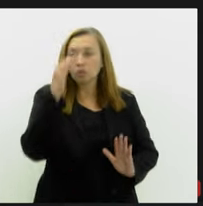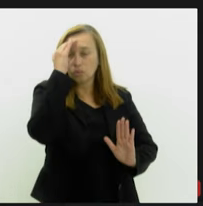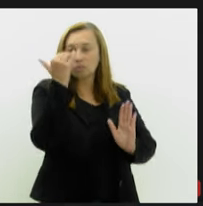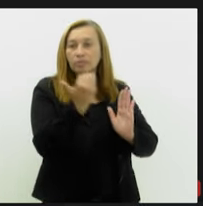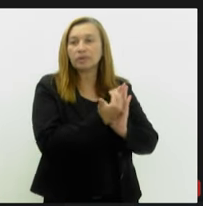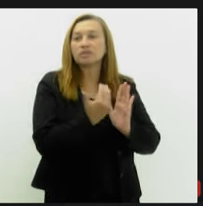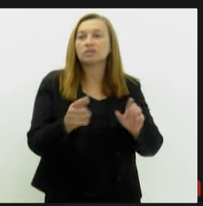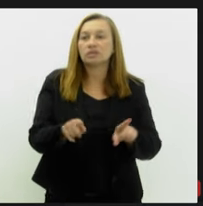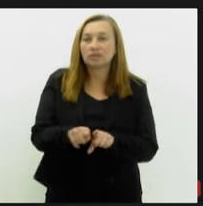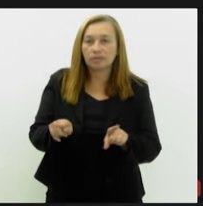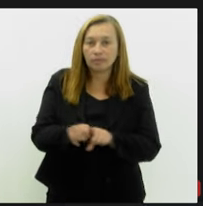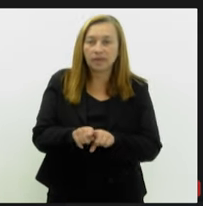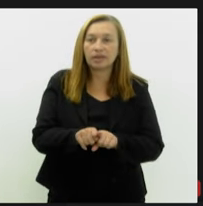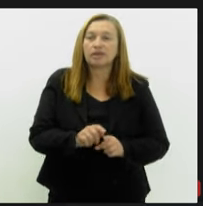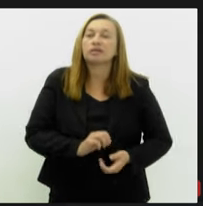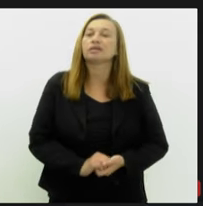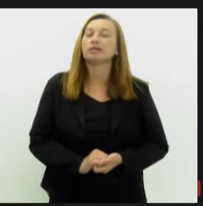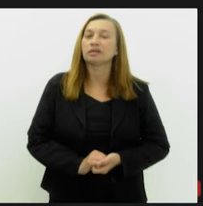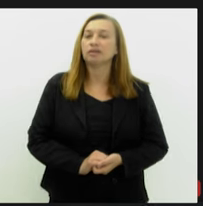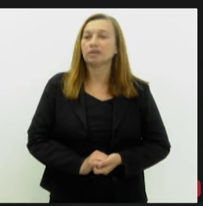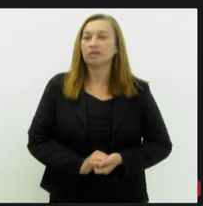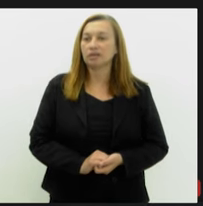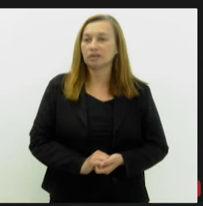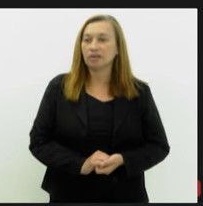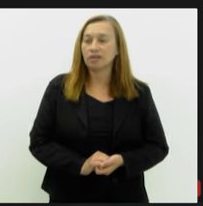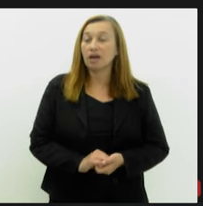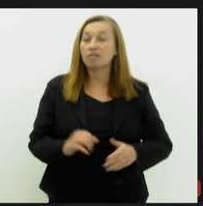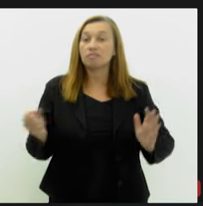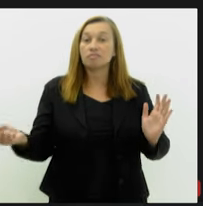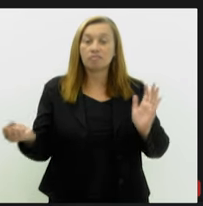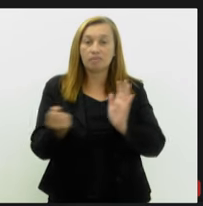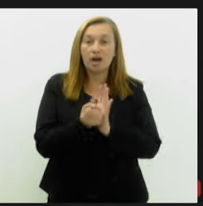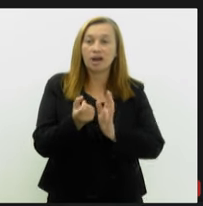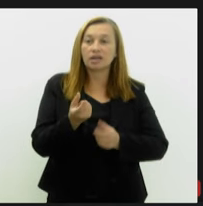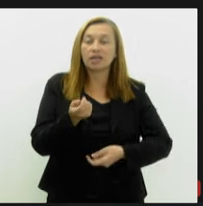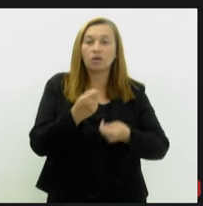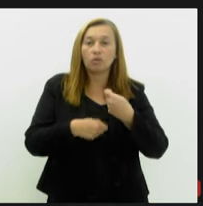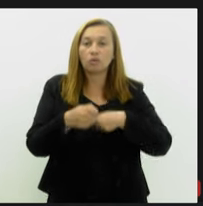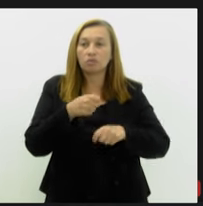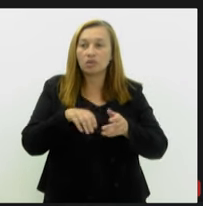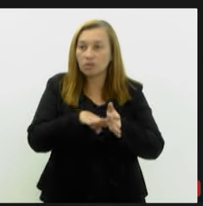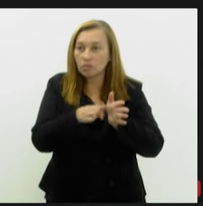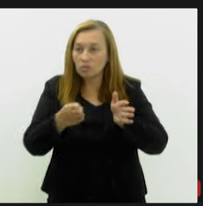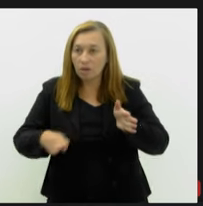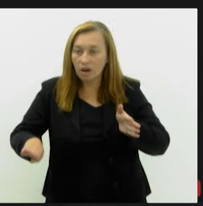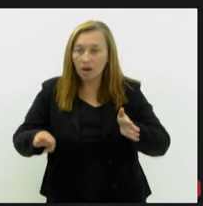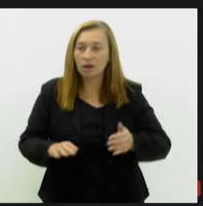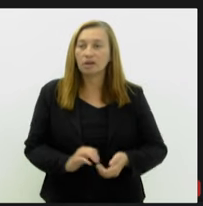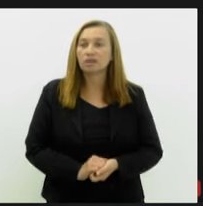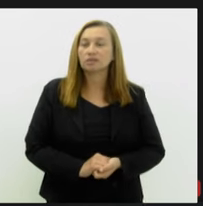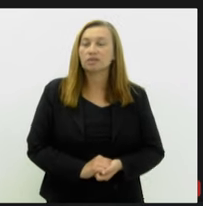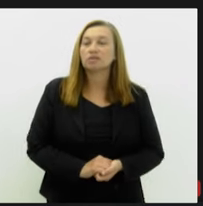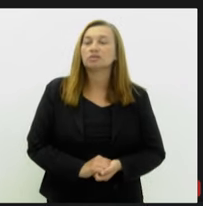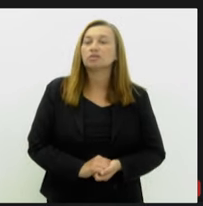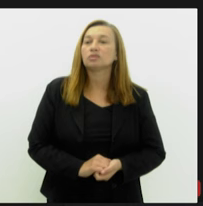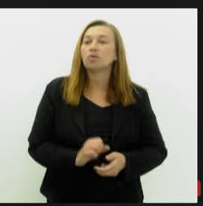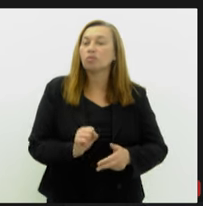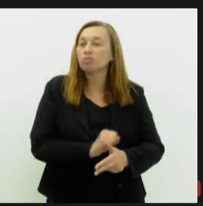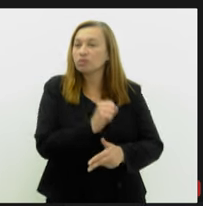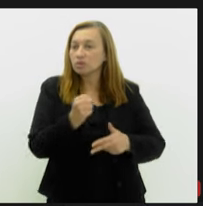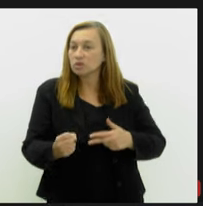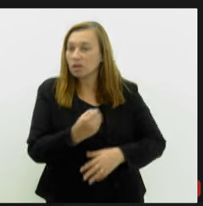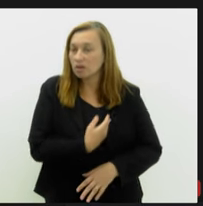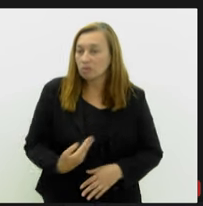o tríplice hélice, que é a marca da economia do mar, que é a presença do poder público,